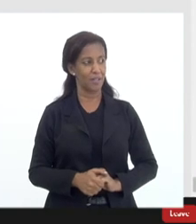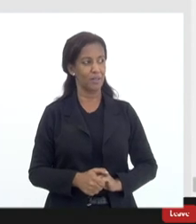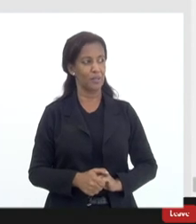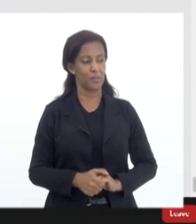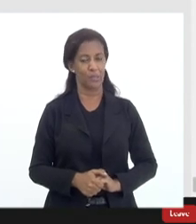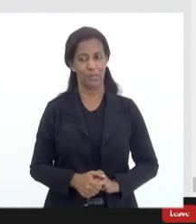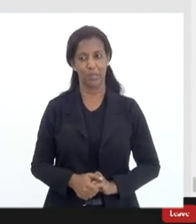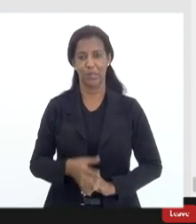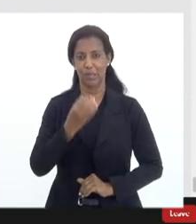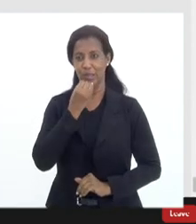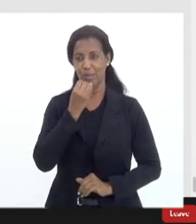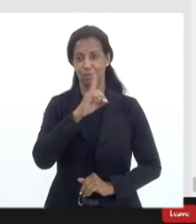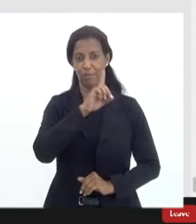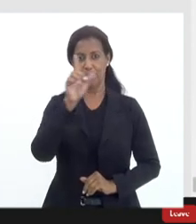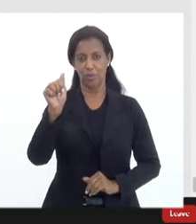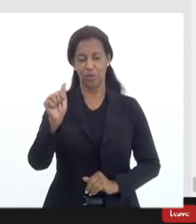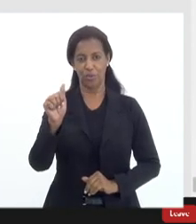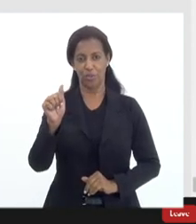Bom dia, deputado